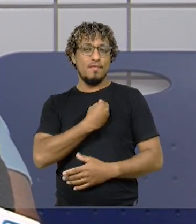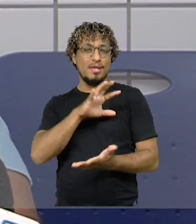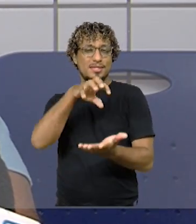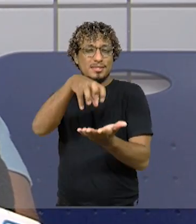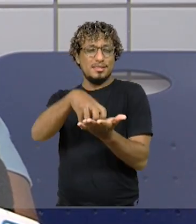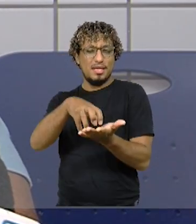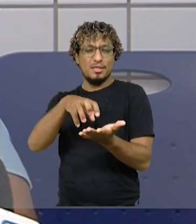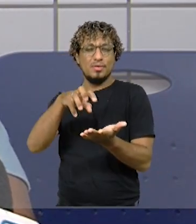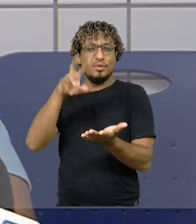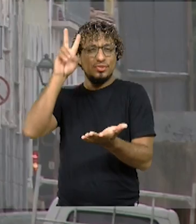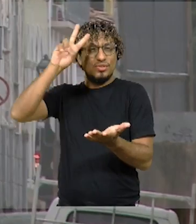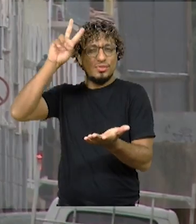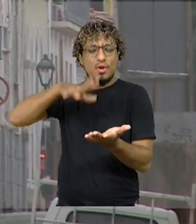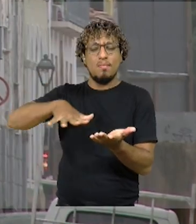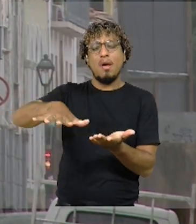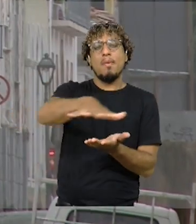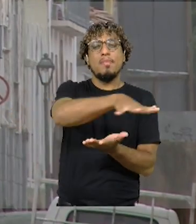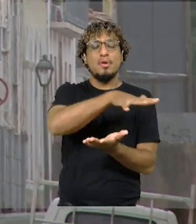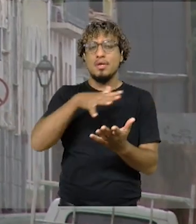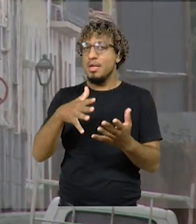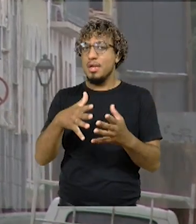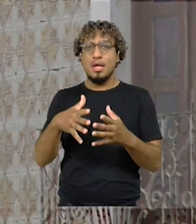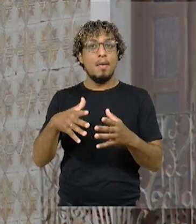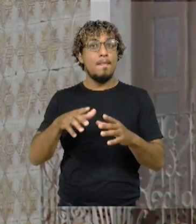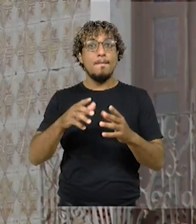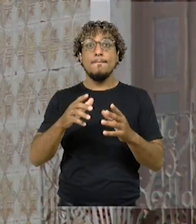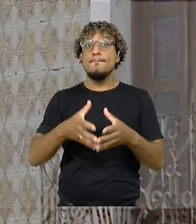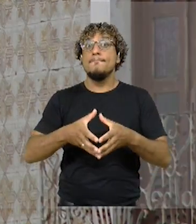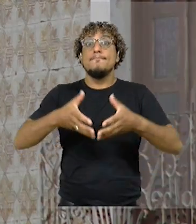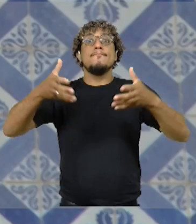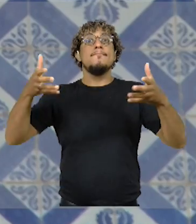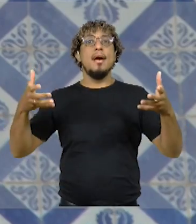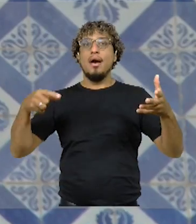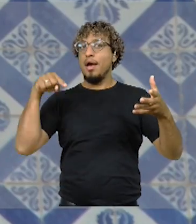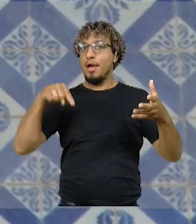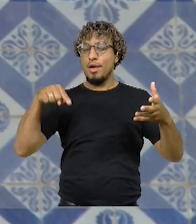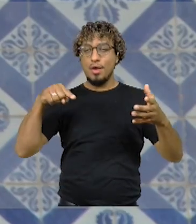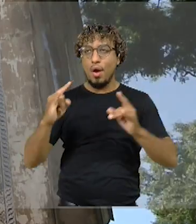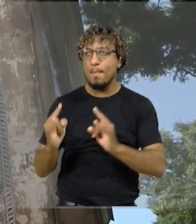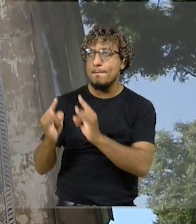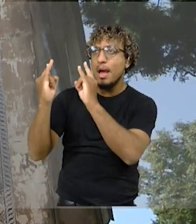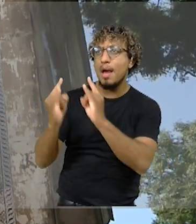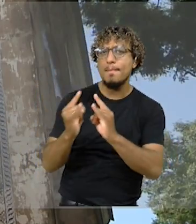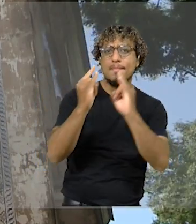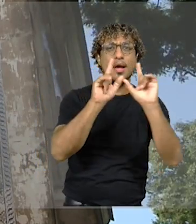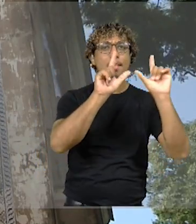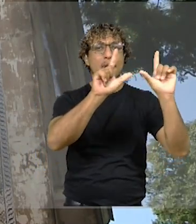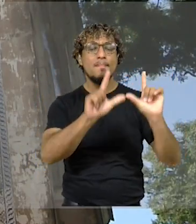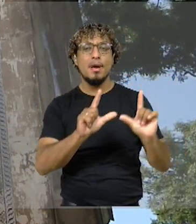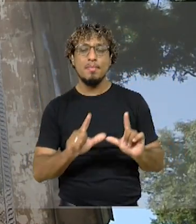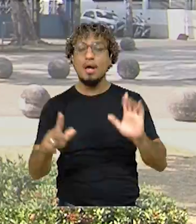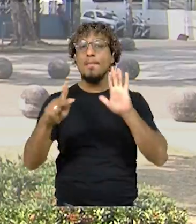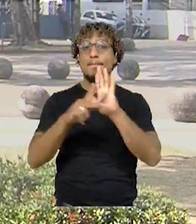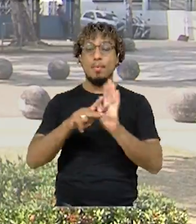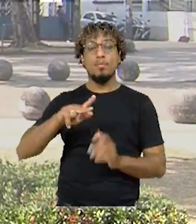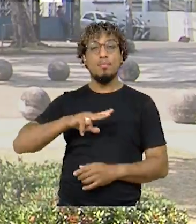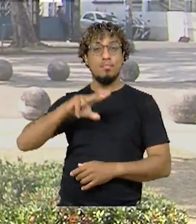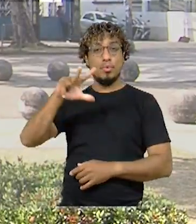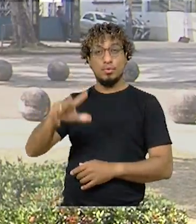maiores acervos. Temos ali uma das maiores fachadas de casarões de azulejos de origem luso-brasileira,